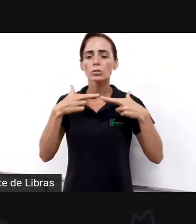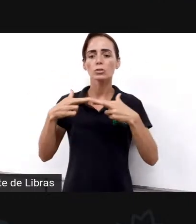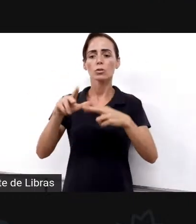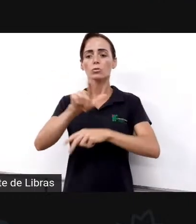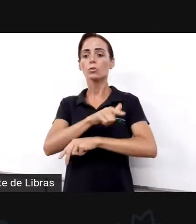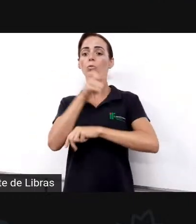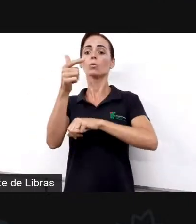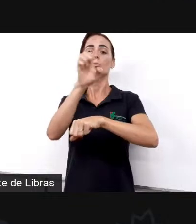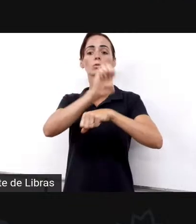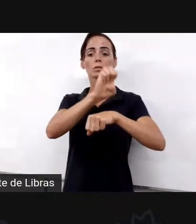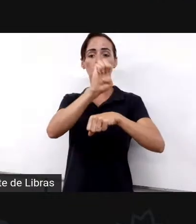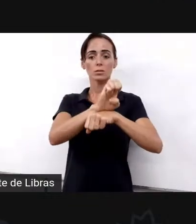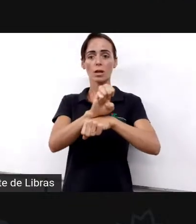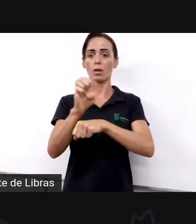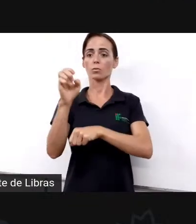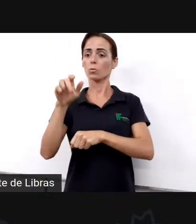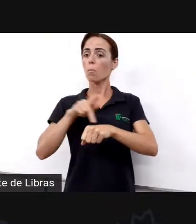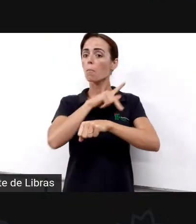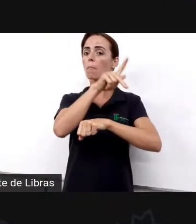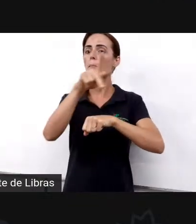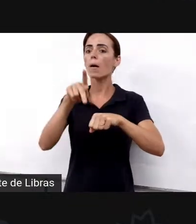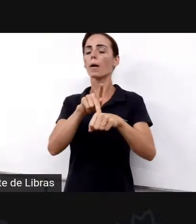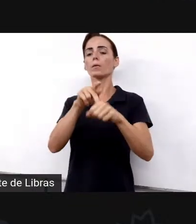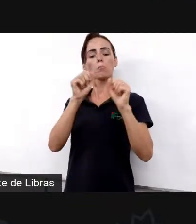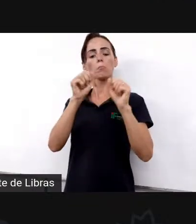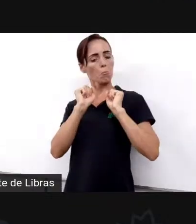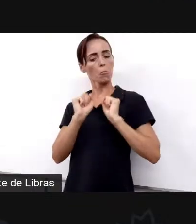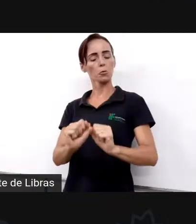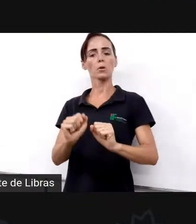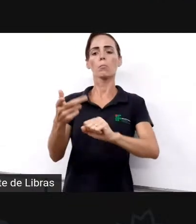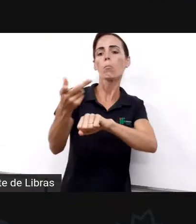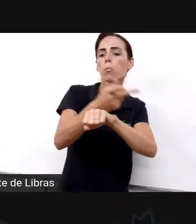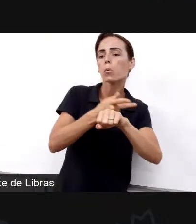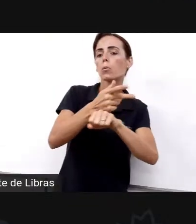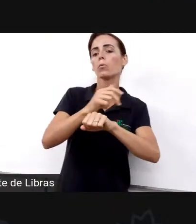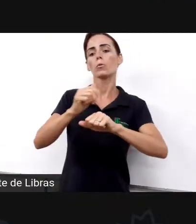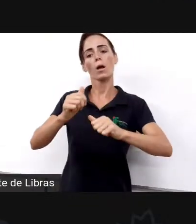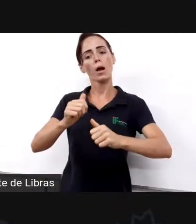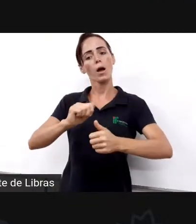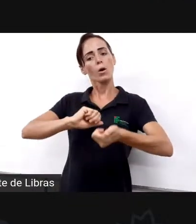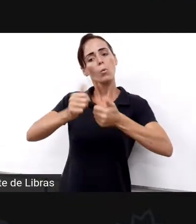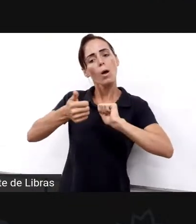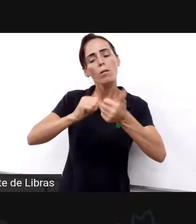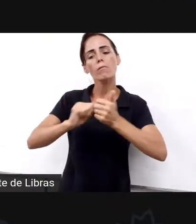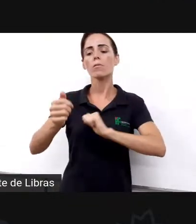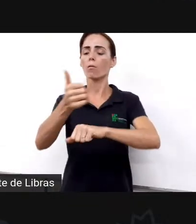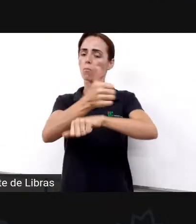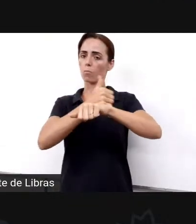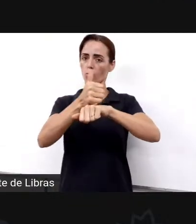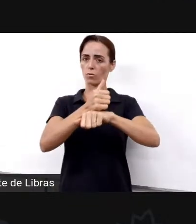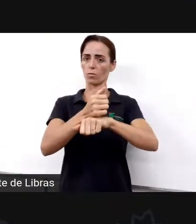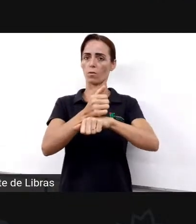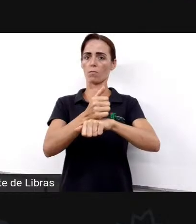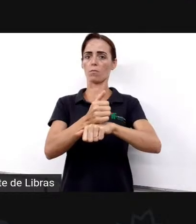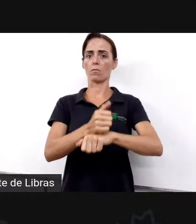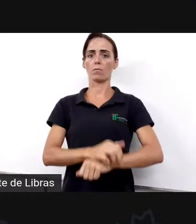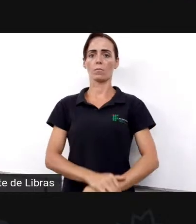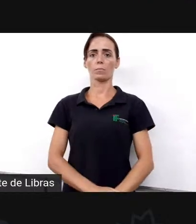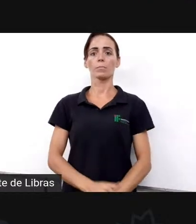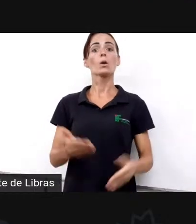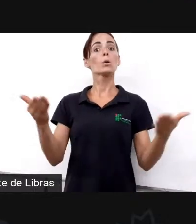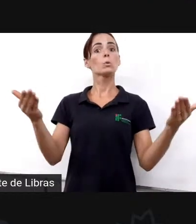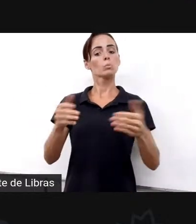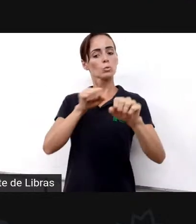nosso país pudessem buscar por uma qualificação profissional. Formam-se hoje